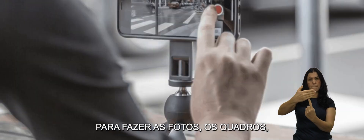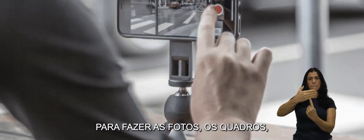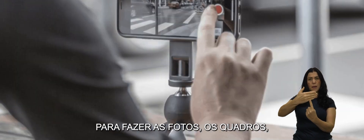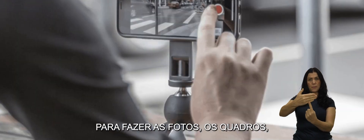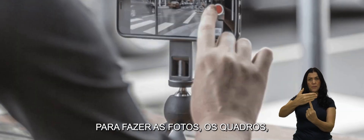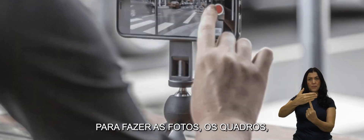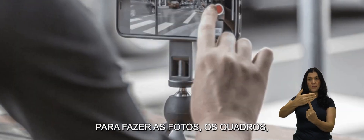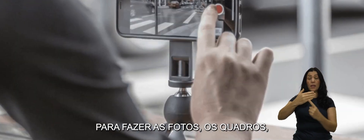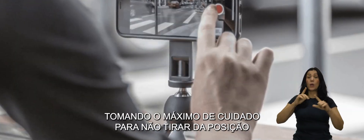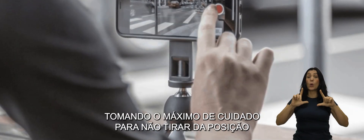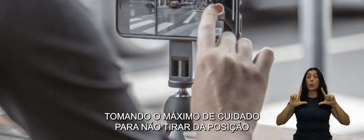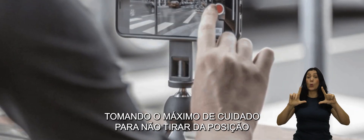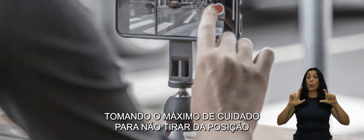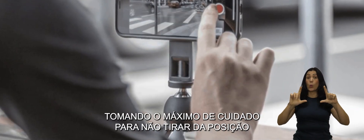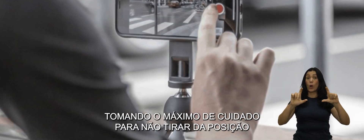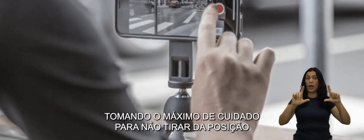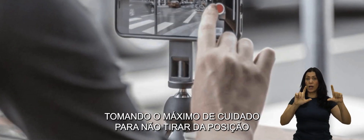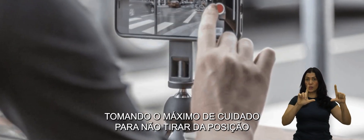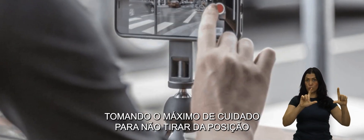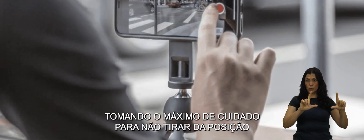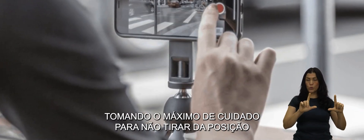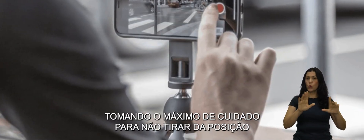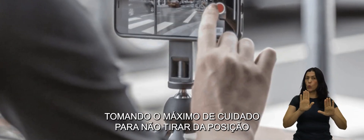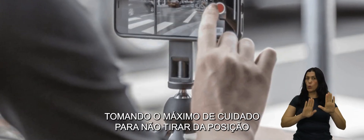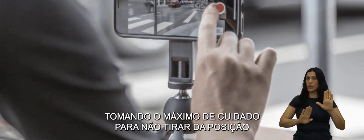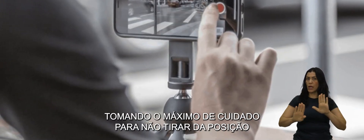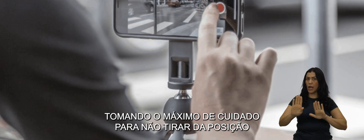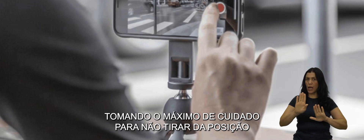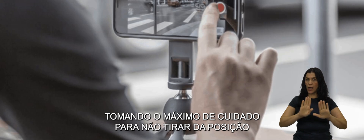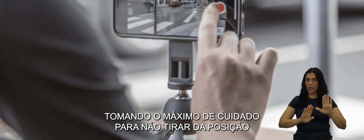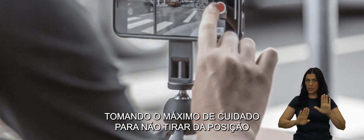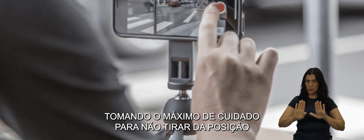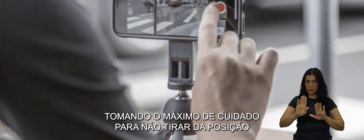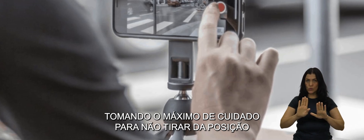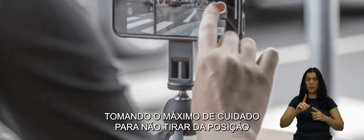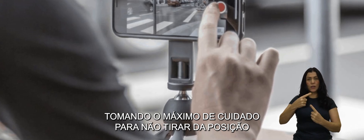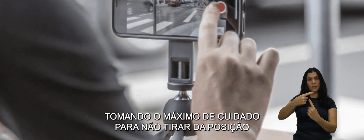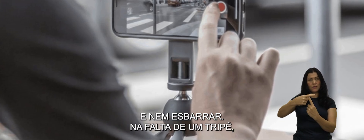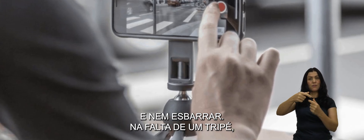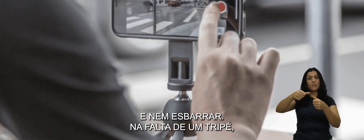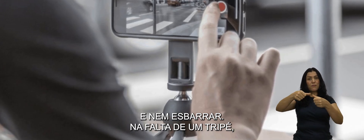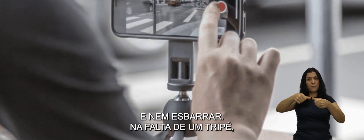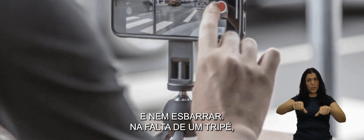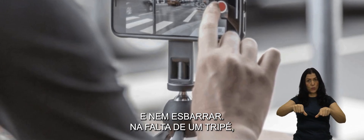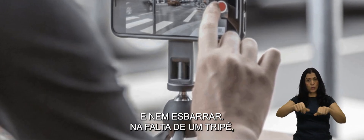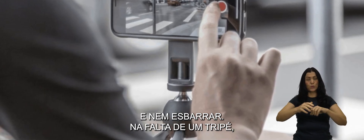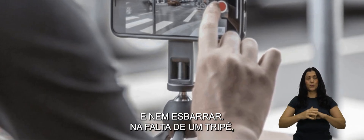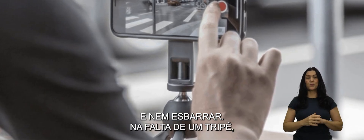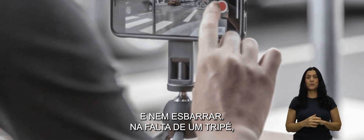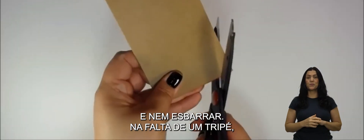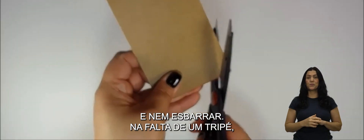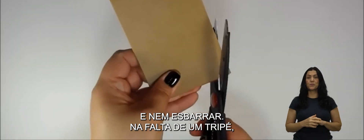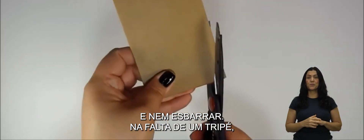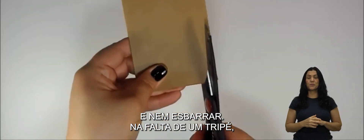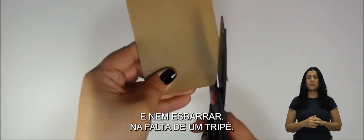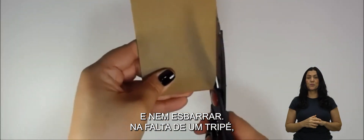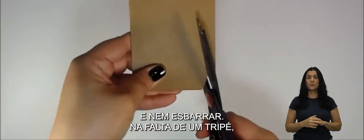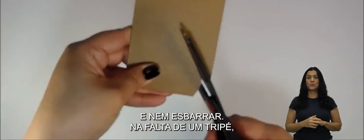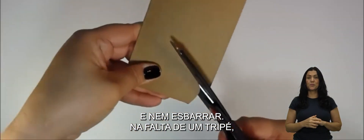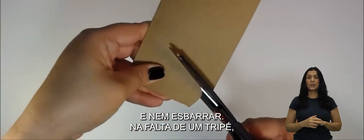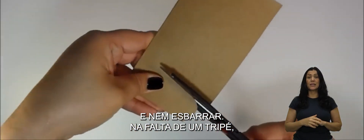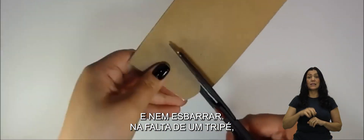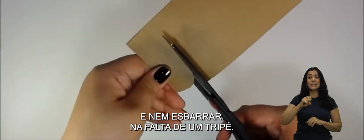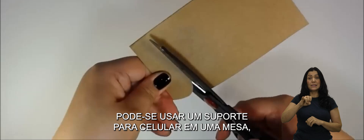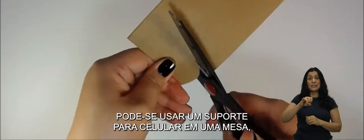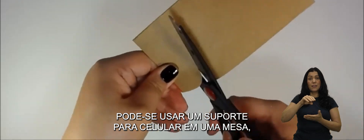fotos, os quadros, tomando o máximo de cuidado para não tirar da posição e nem esbarrar.